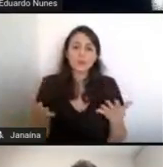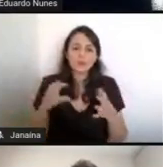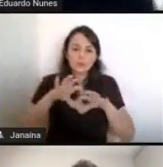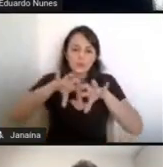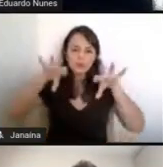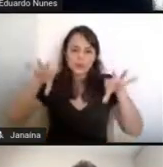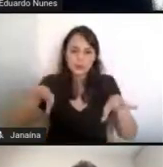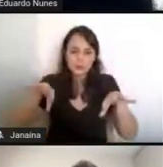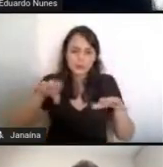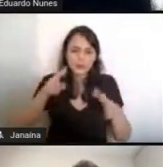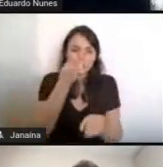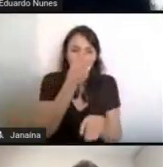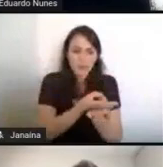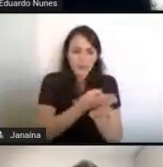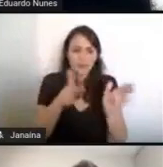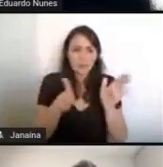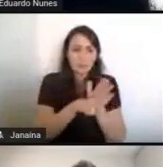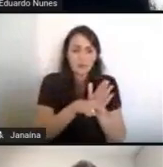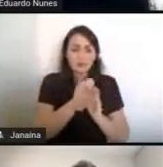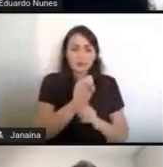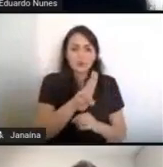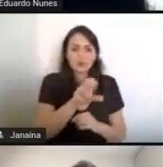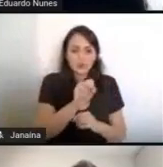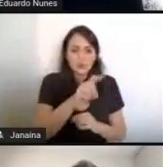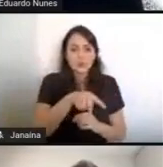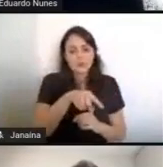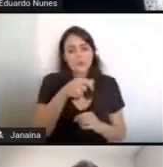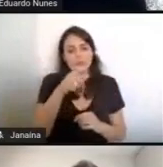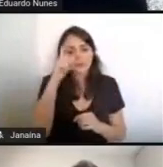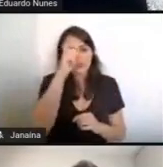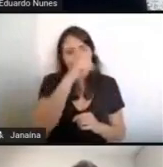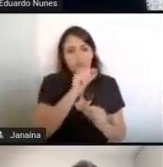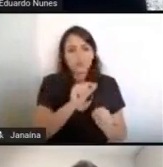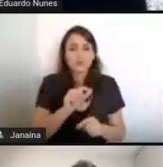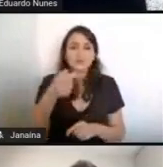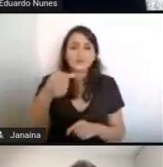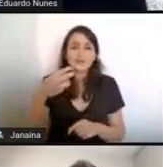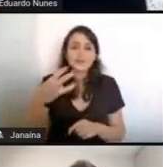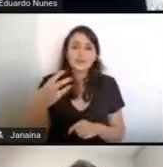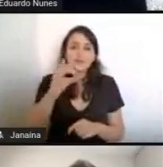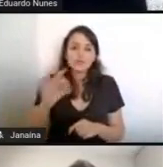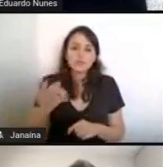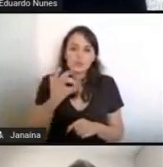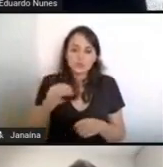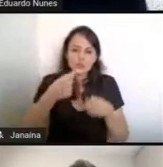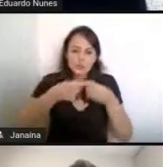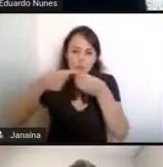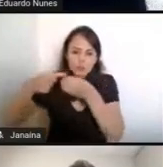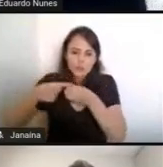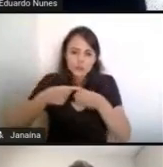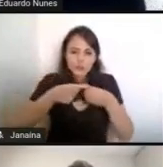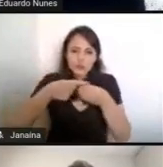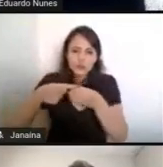de UTI do SUS, a situação fica ainda mais dramática, né? Então, cerca de 73% das nossas micro-regiões não